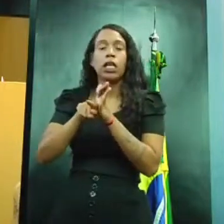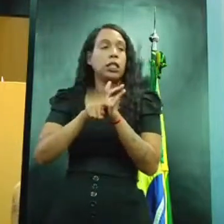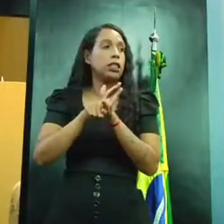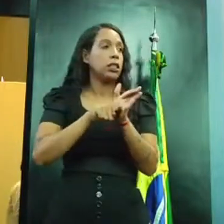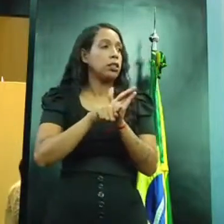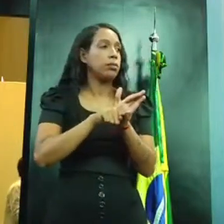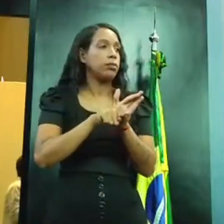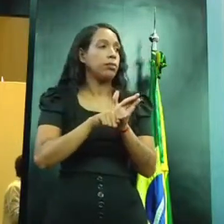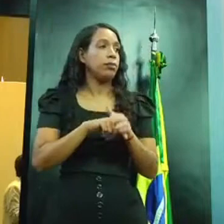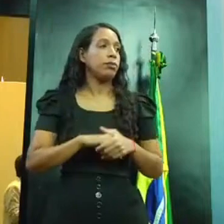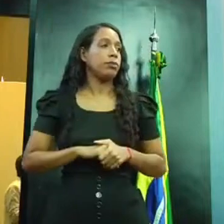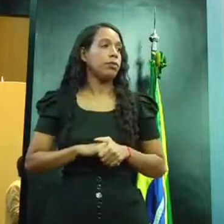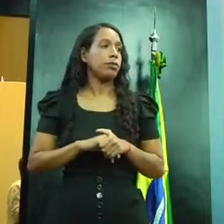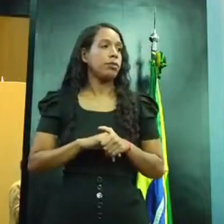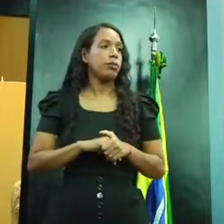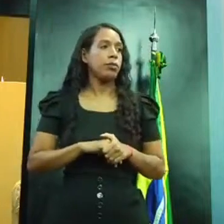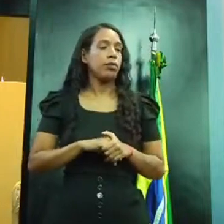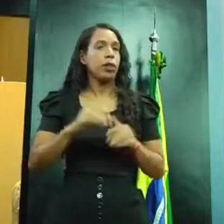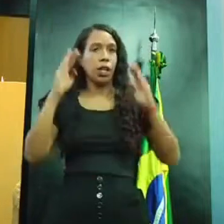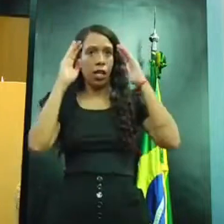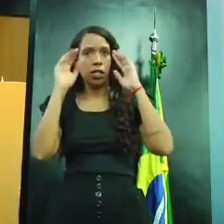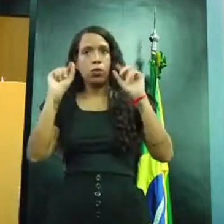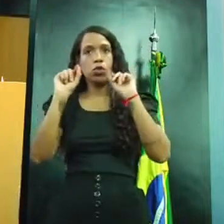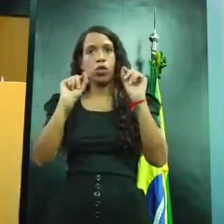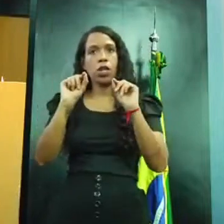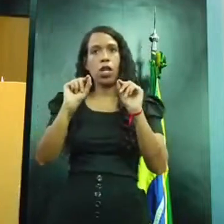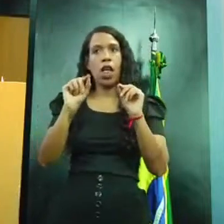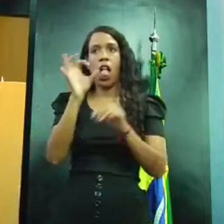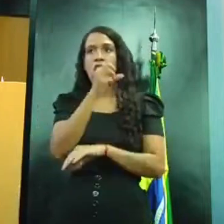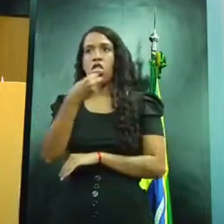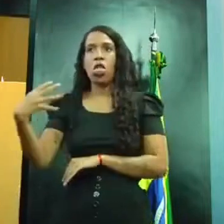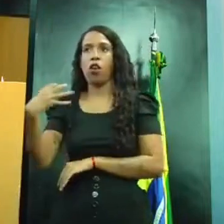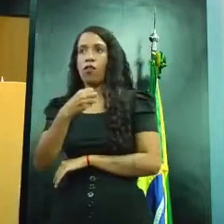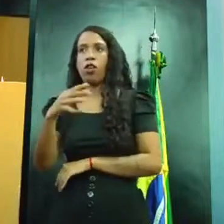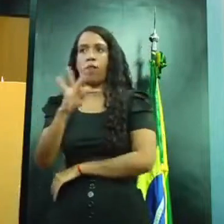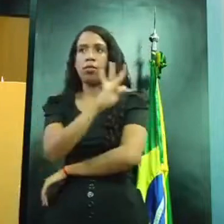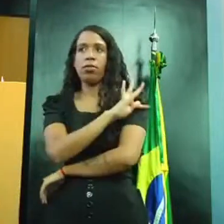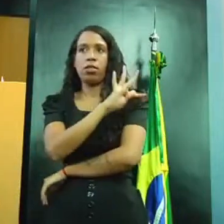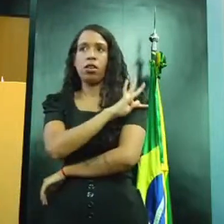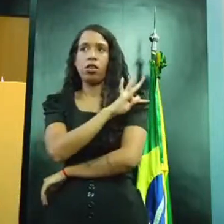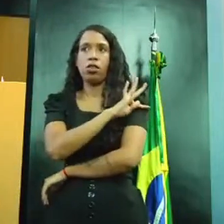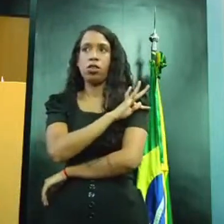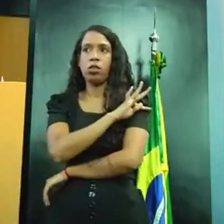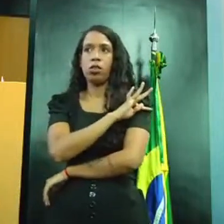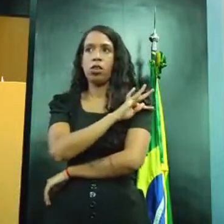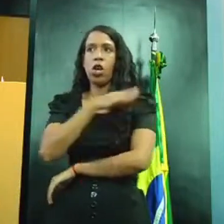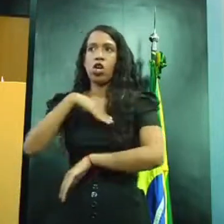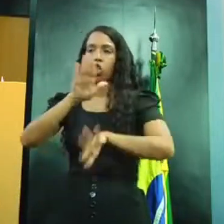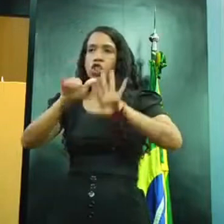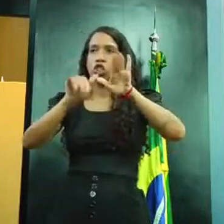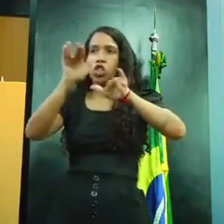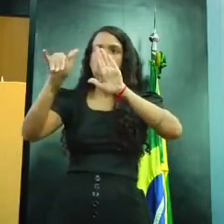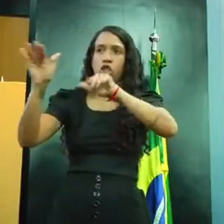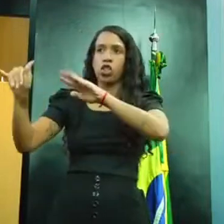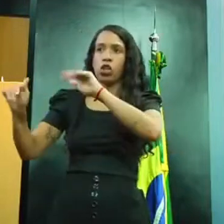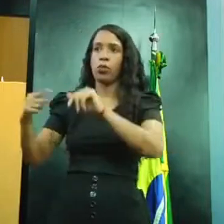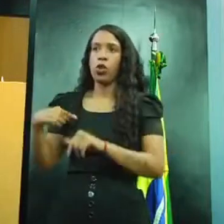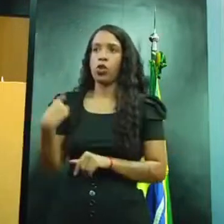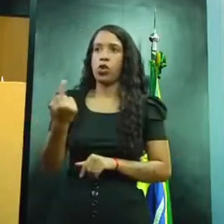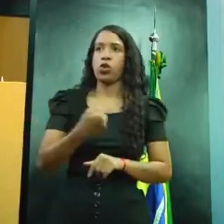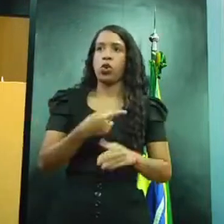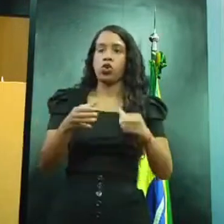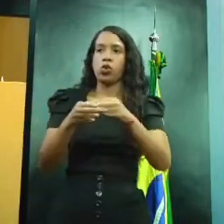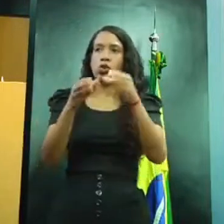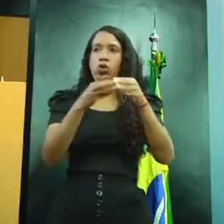agência, no que diz respeito a encomendas tecnológicas. E aí eu chamei os nossos